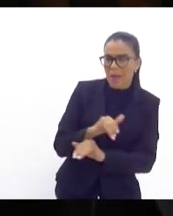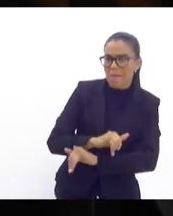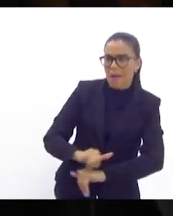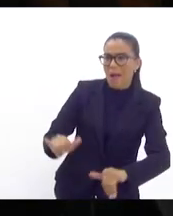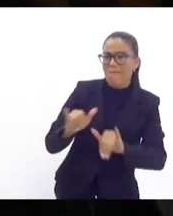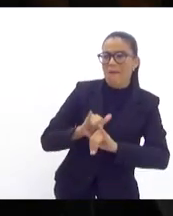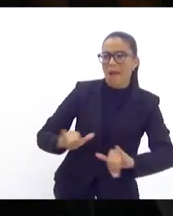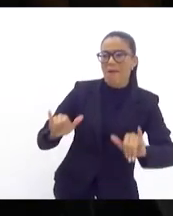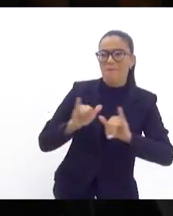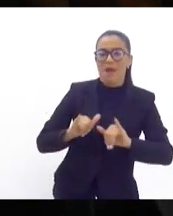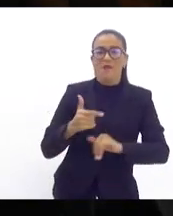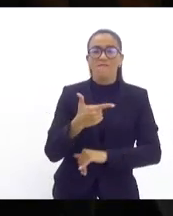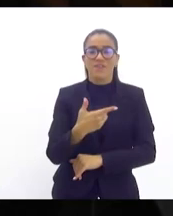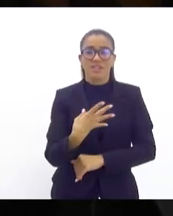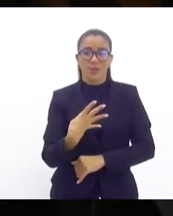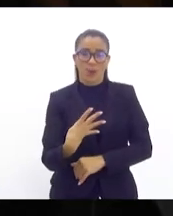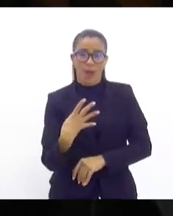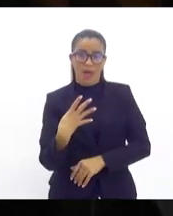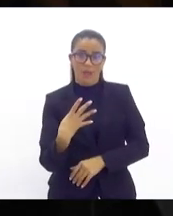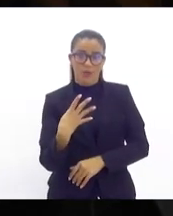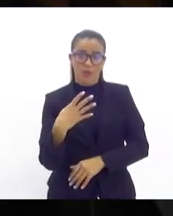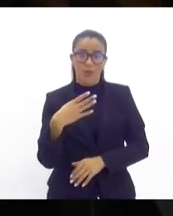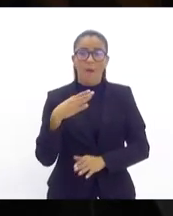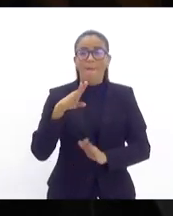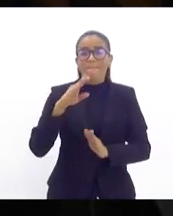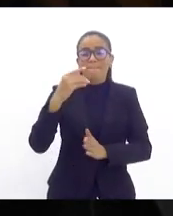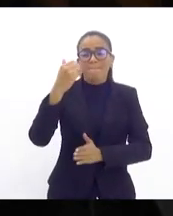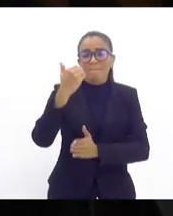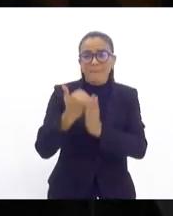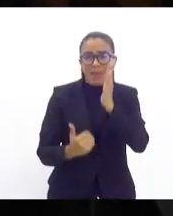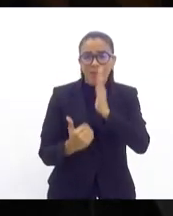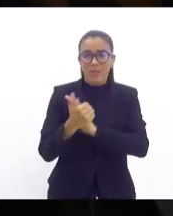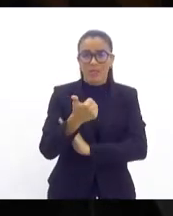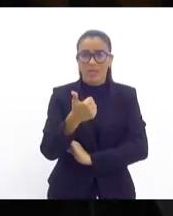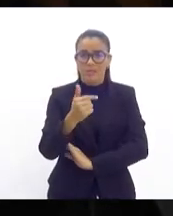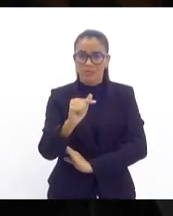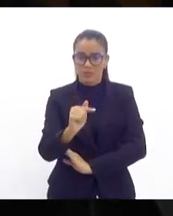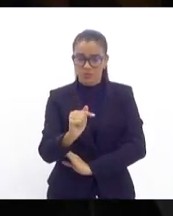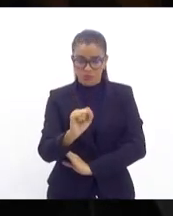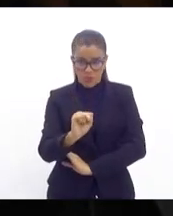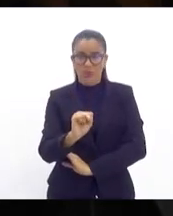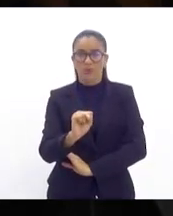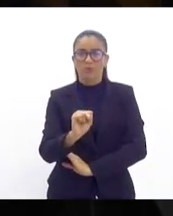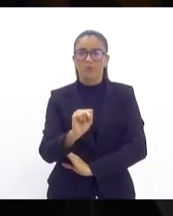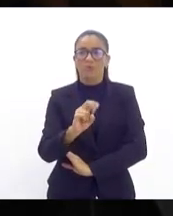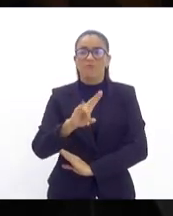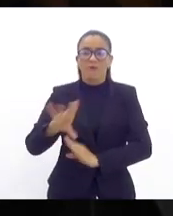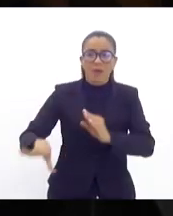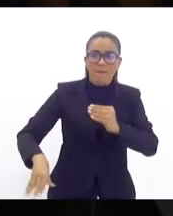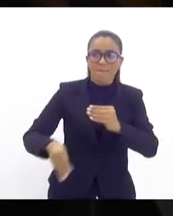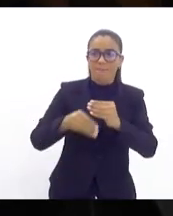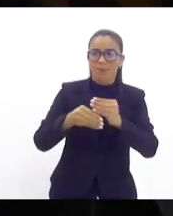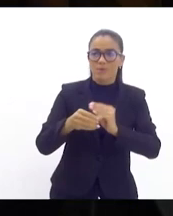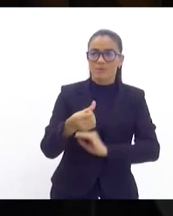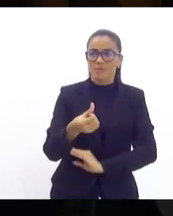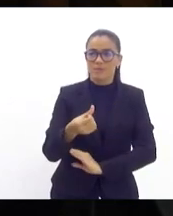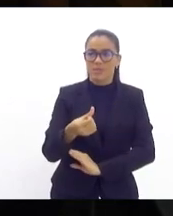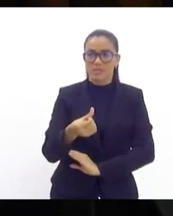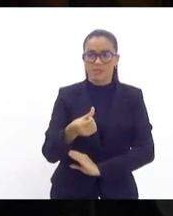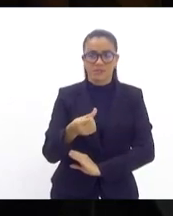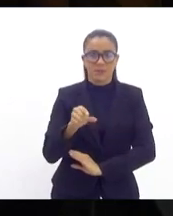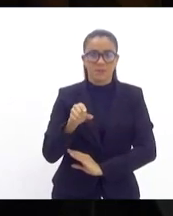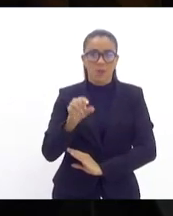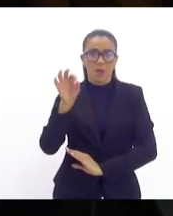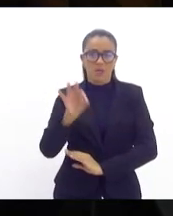24 - 18 que depois de 30 18 vai ganhar seis pontos percentuais é